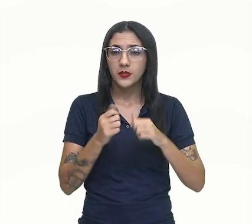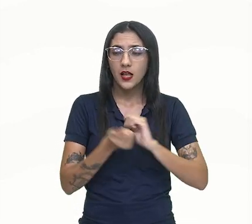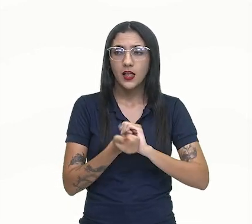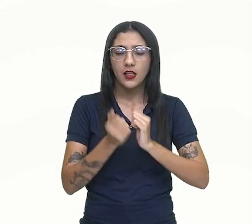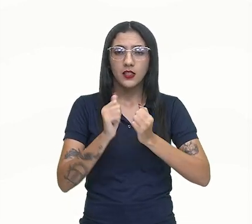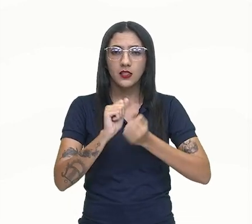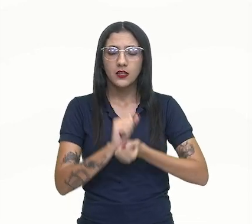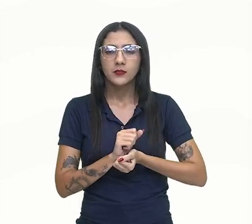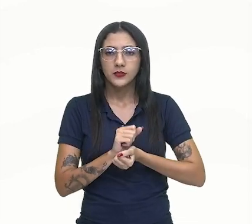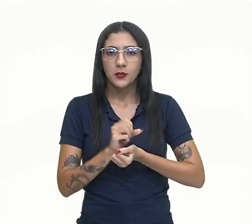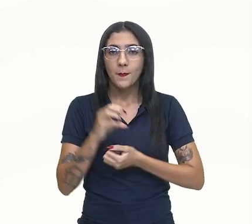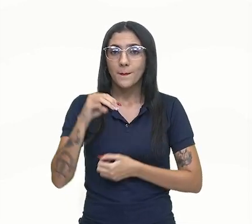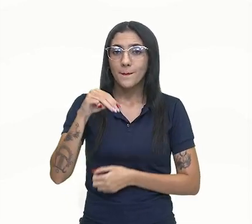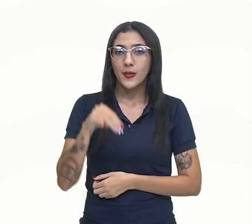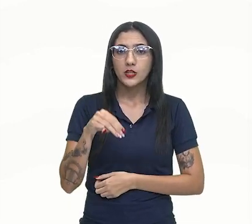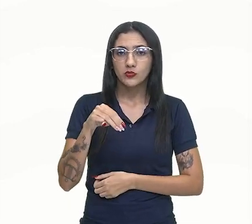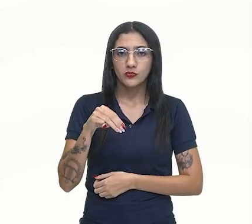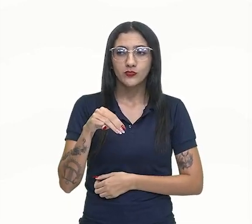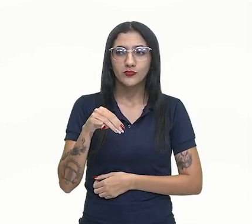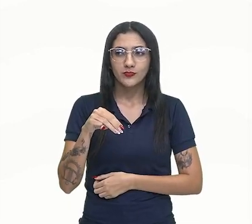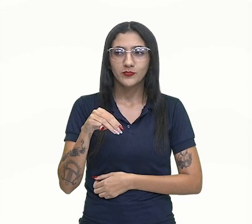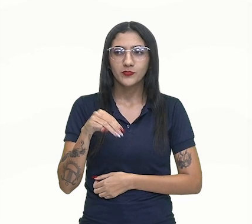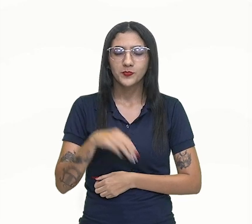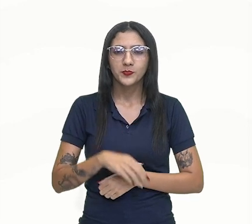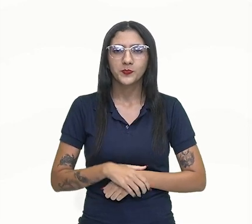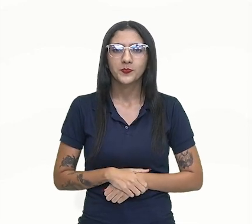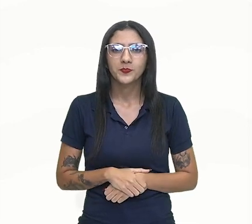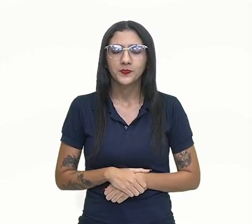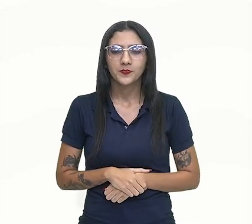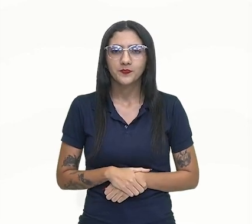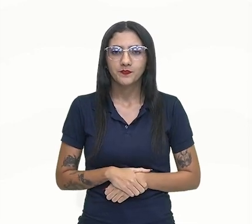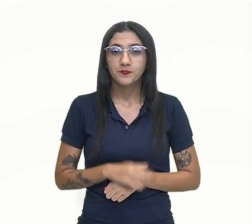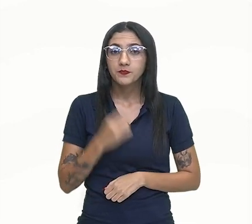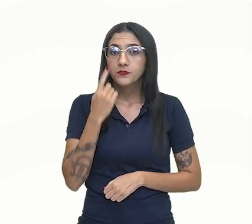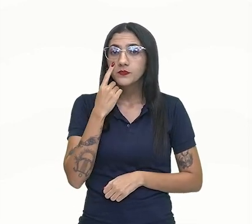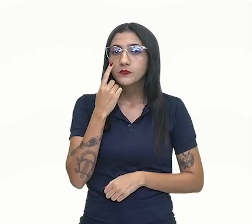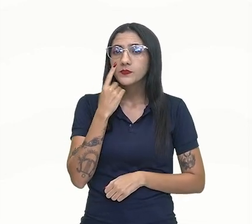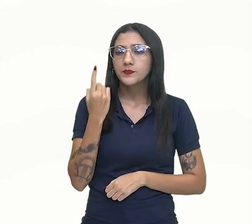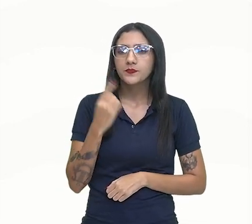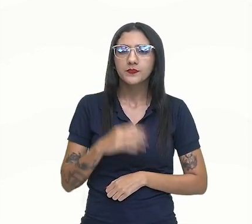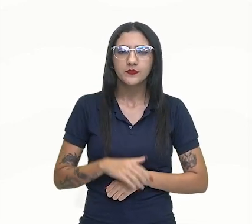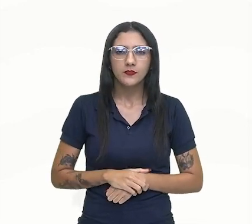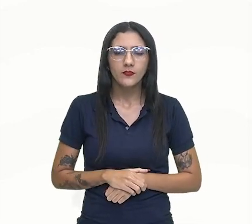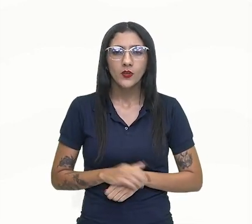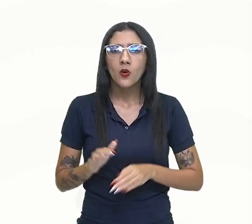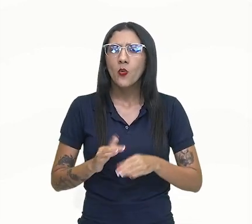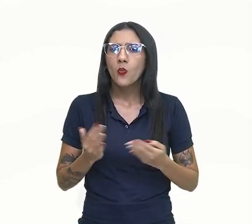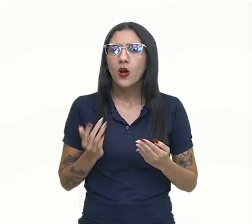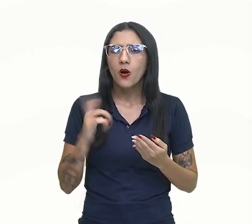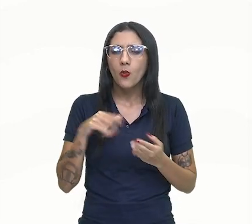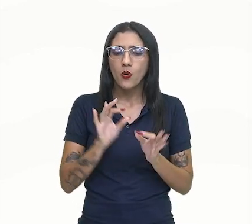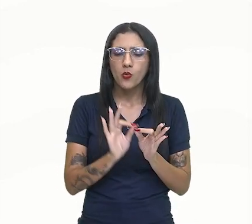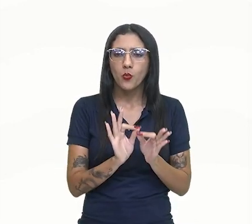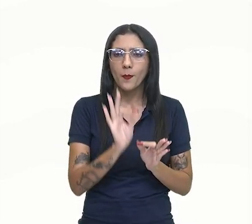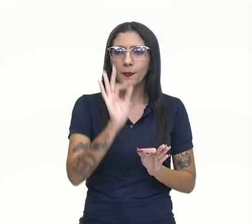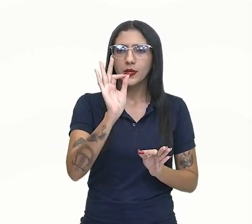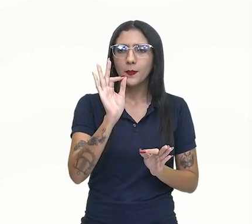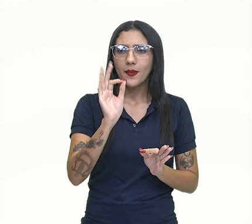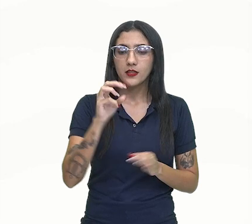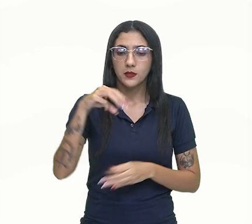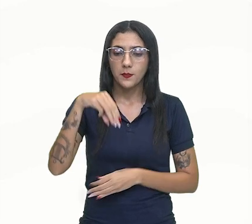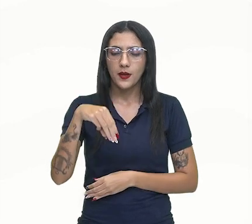para metro. Olha a pergunta. Qual o seu comprimento em metro? Então, vamos